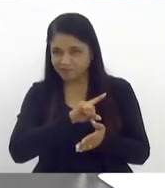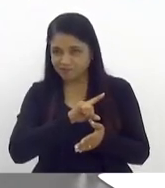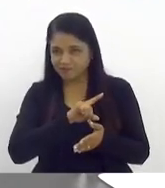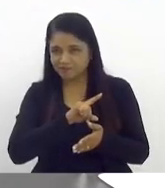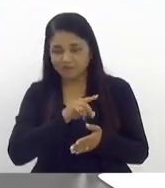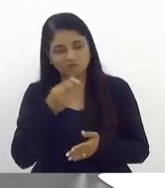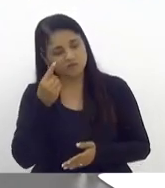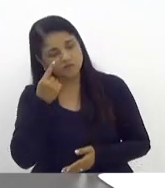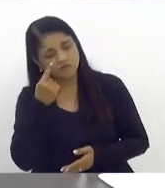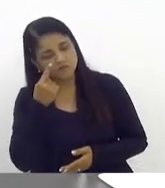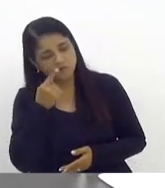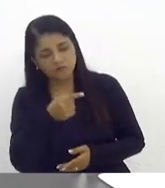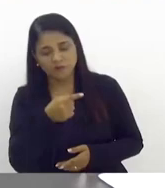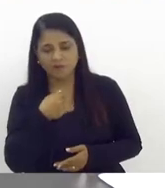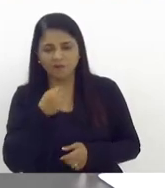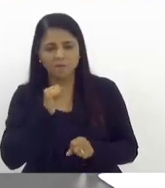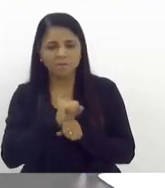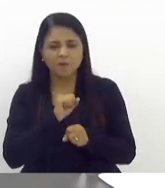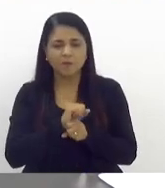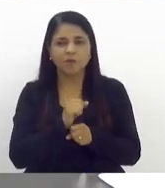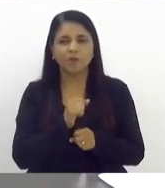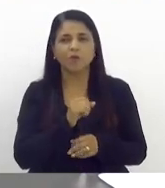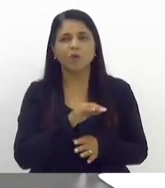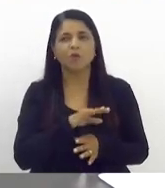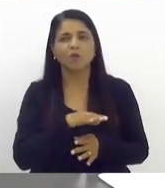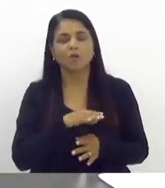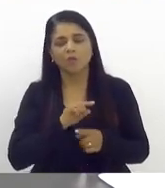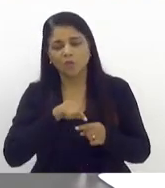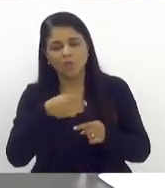qual é, deixa eu ver qual é. Pior que eu nem vi qual é o